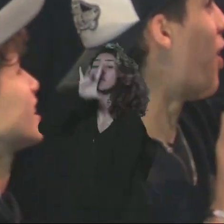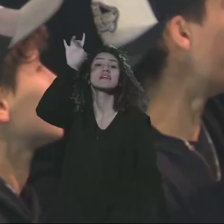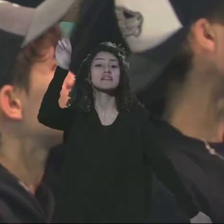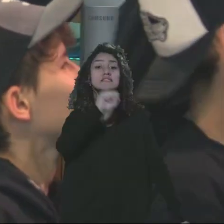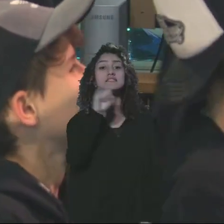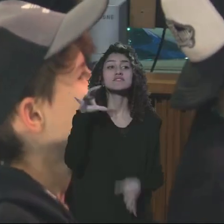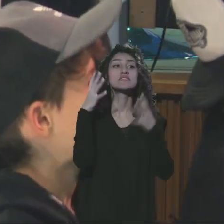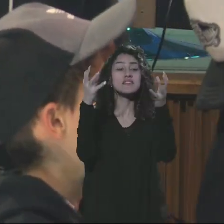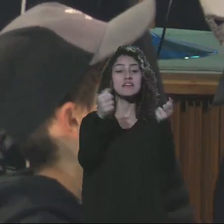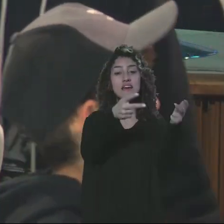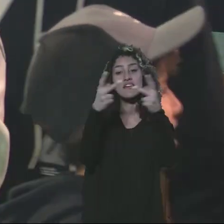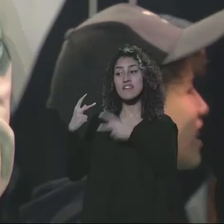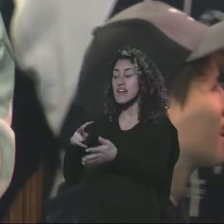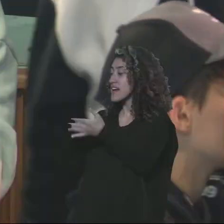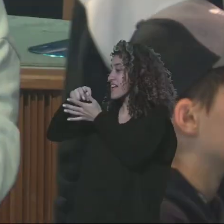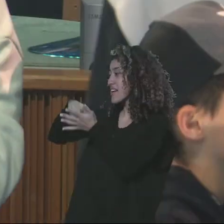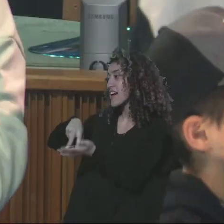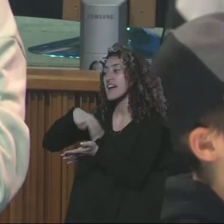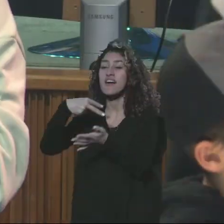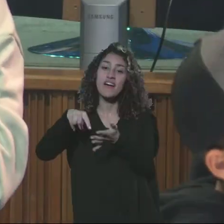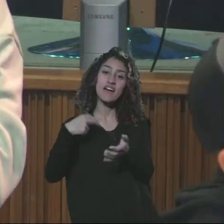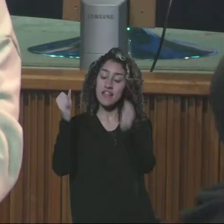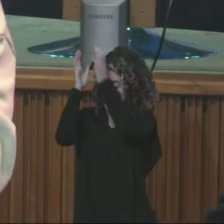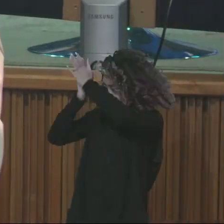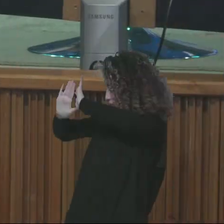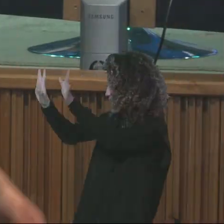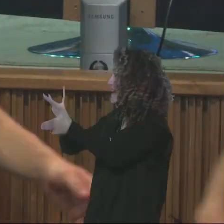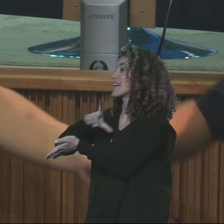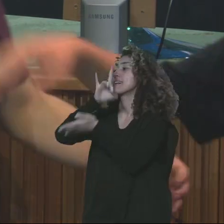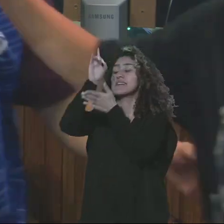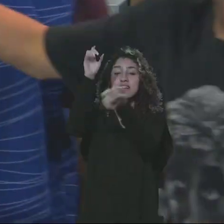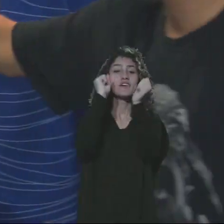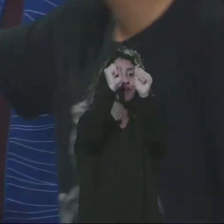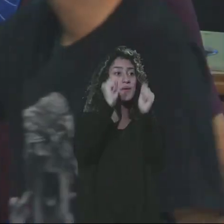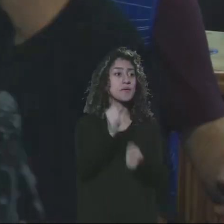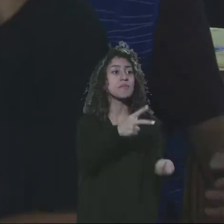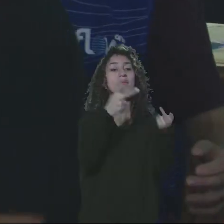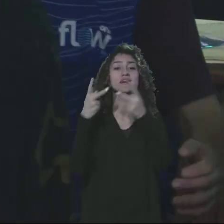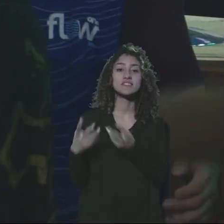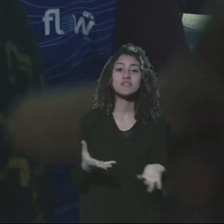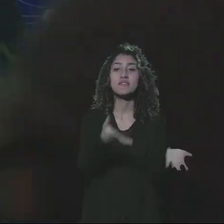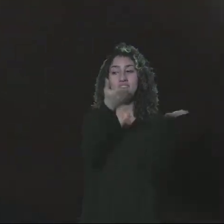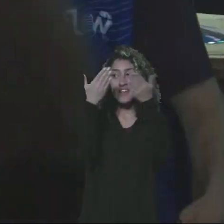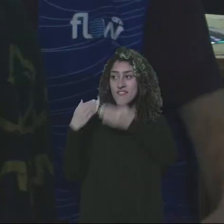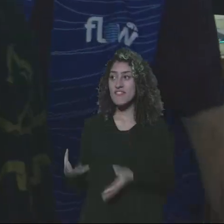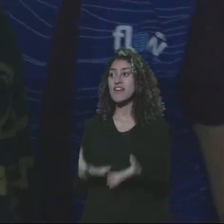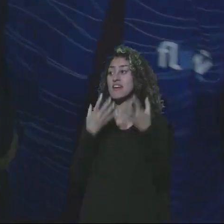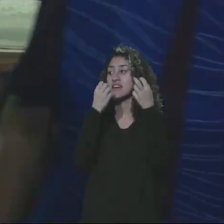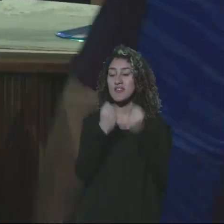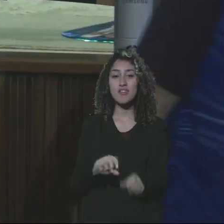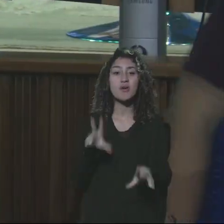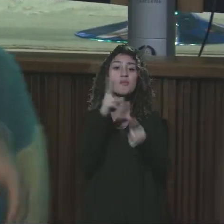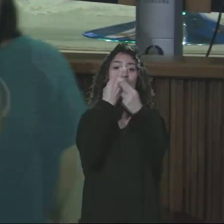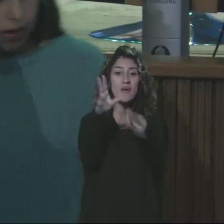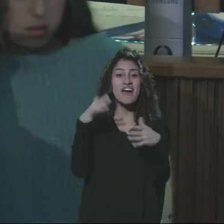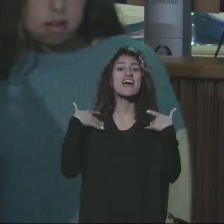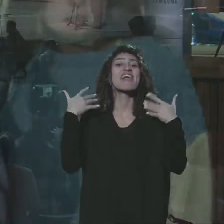você quiser vir aqui na frente, pular, adorar a Deus, vem aqui, vamos cantar uma música alegre para adorar o